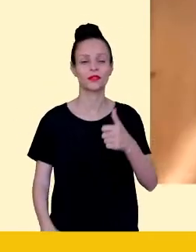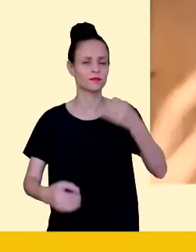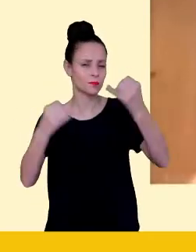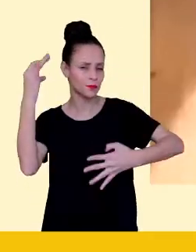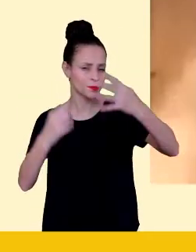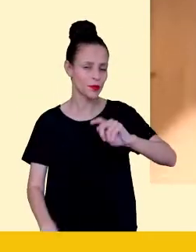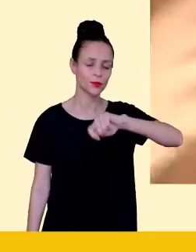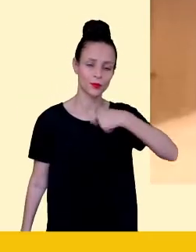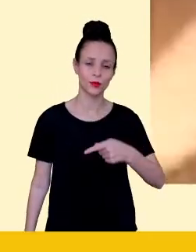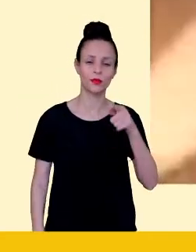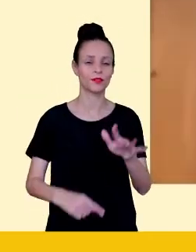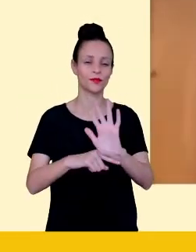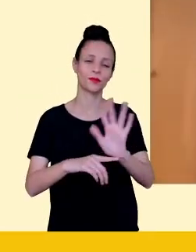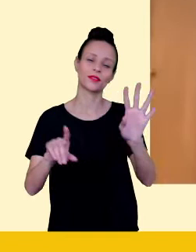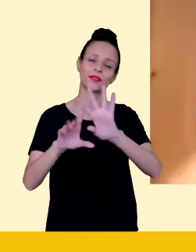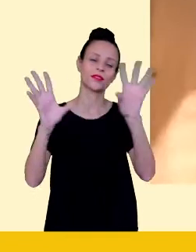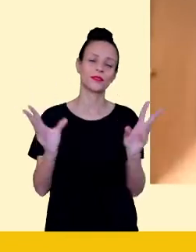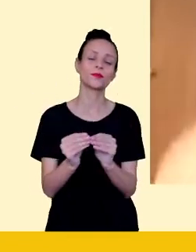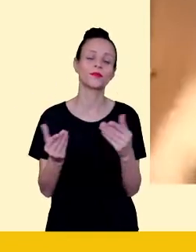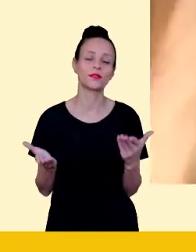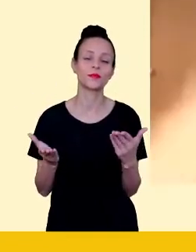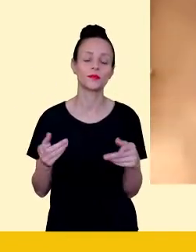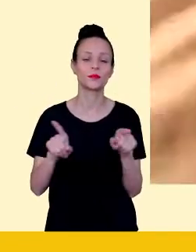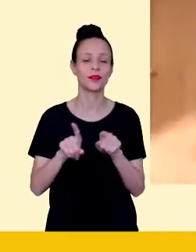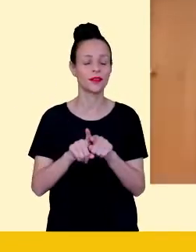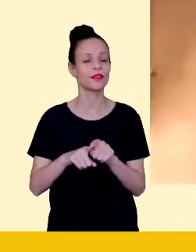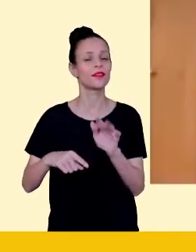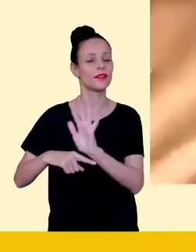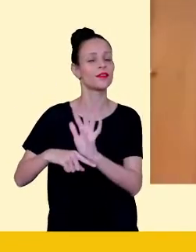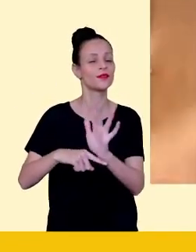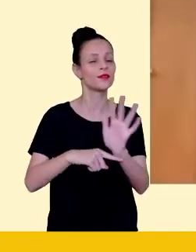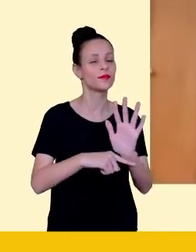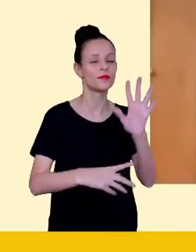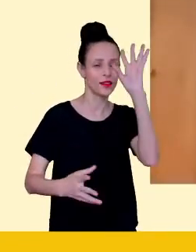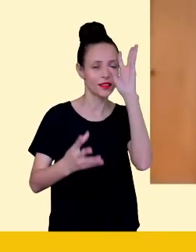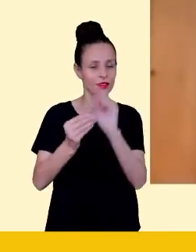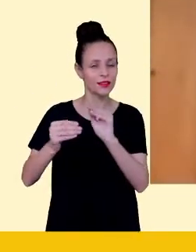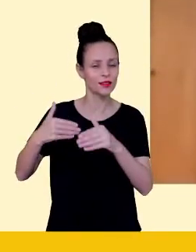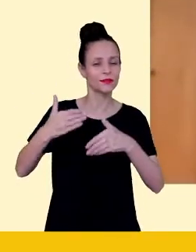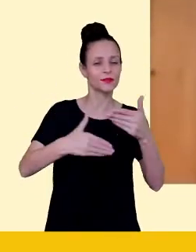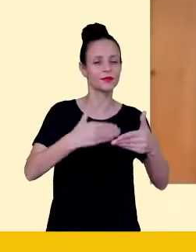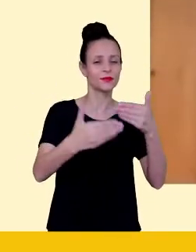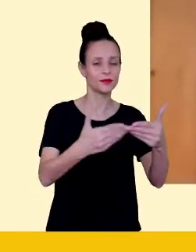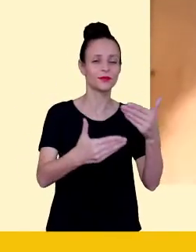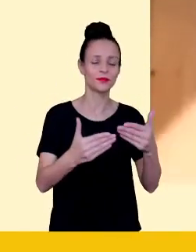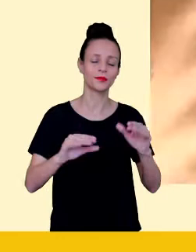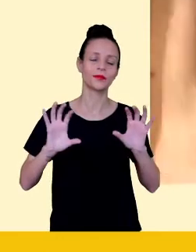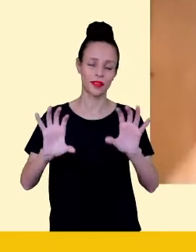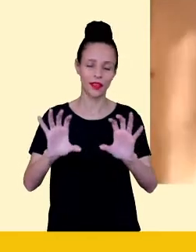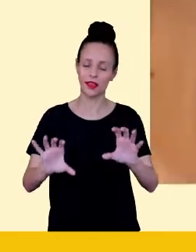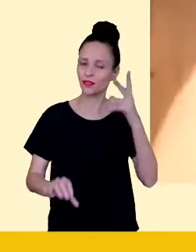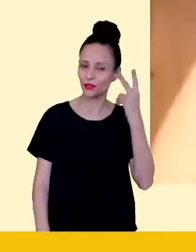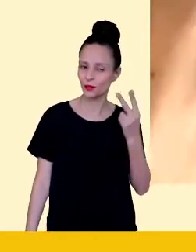enfim, para mim, os filmes a gente vai também entendendo conforme ele vai acontecendo, ficando pronto, a gente vai conversando com as pessoas, então esse está